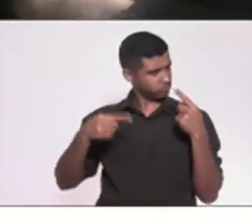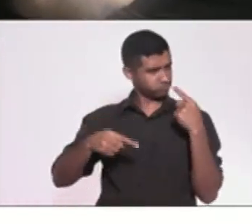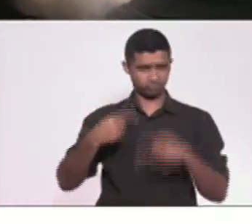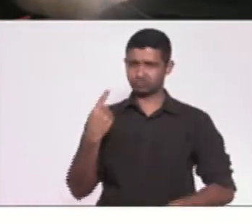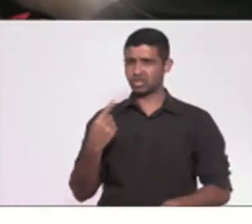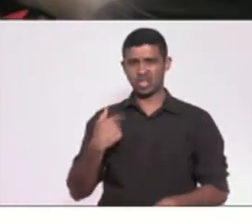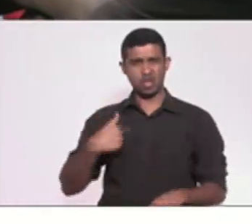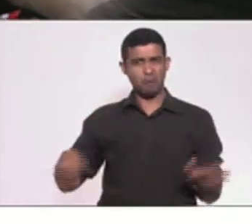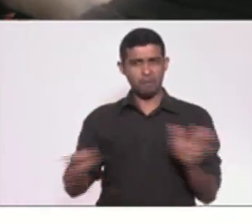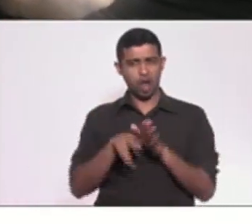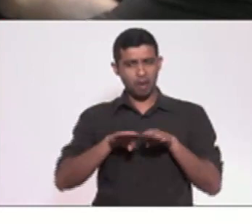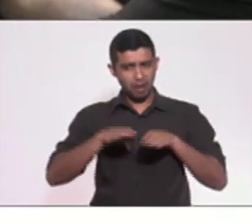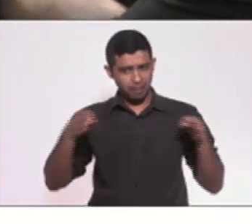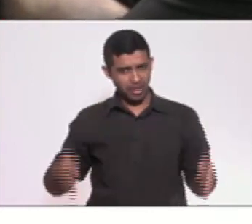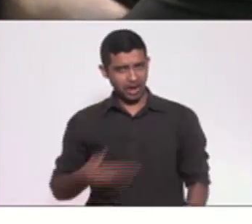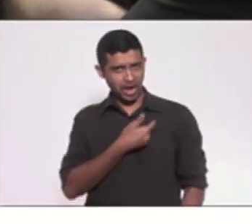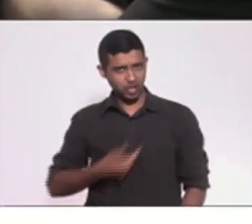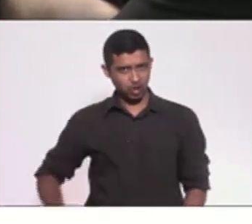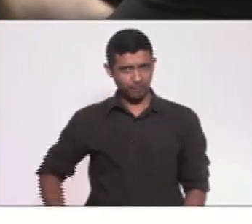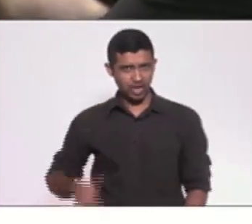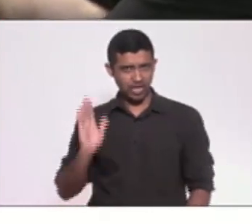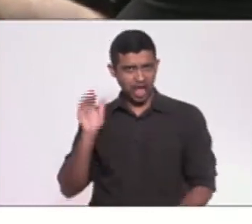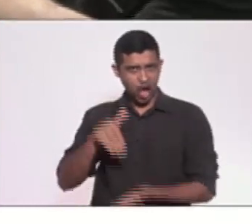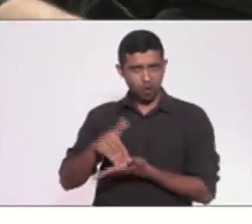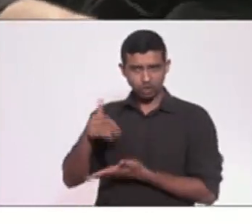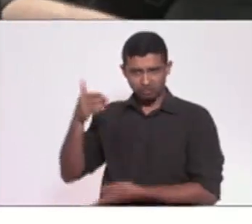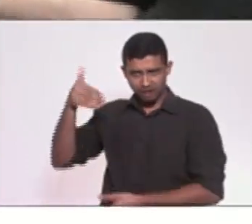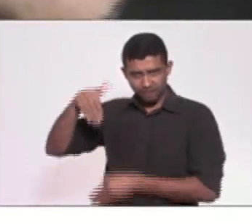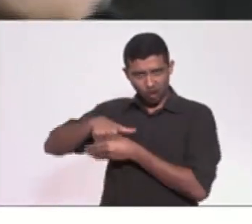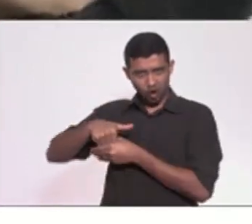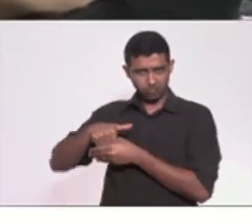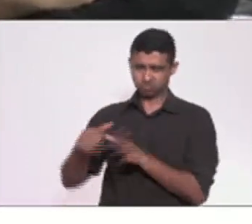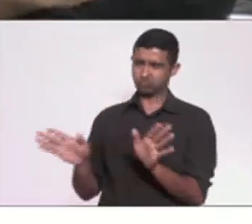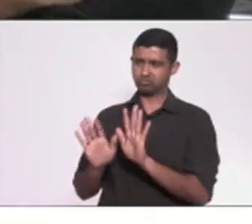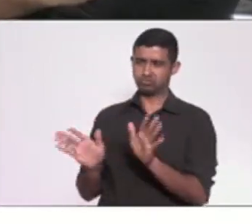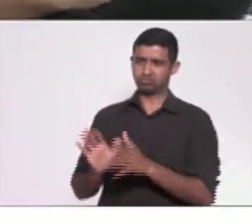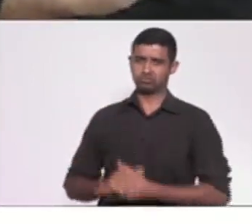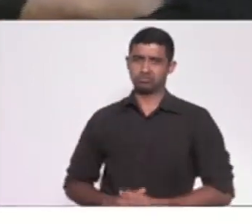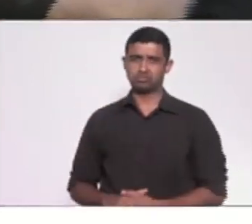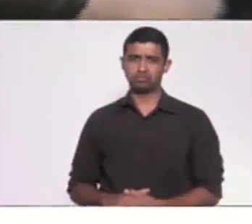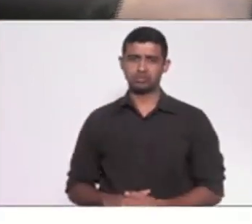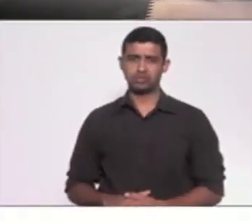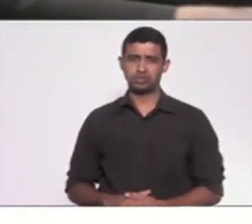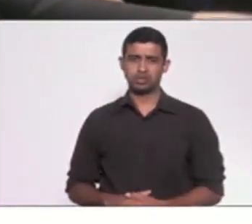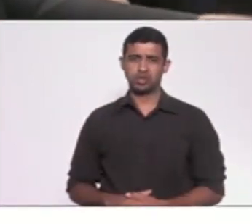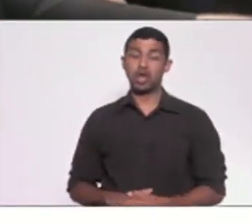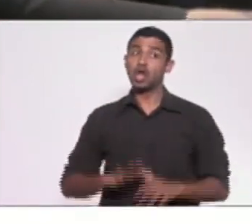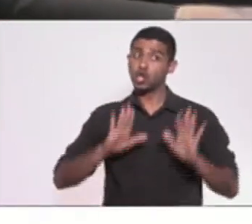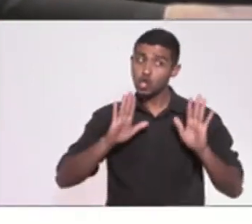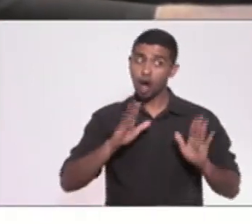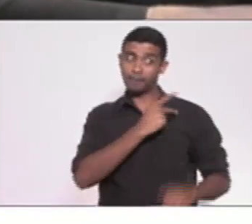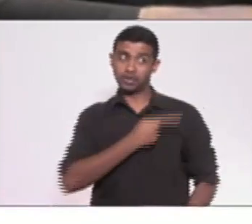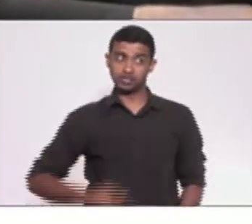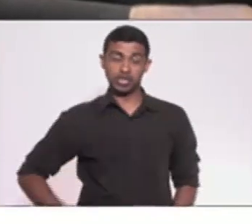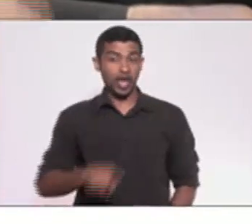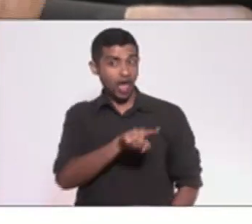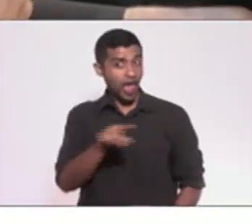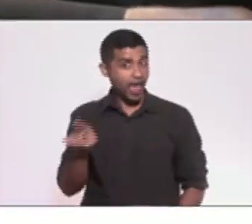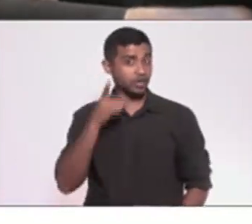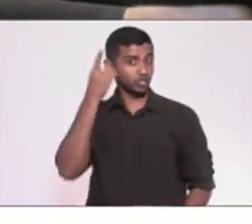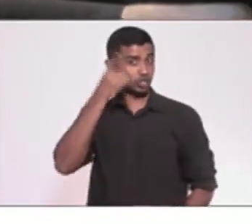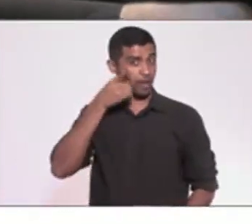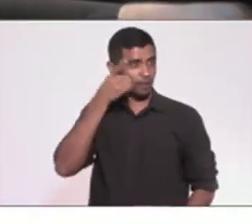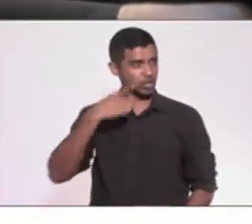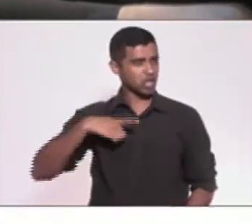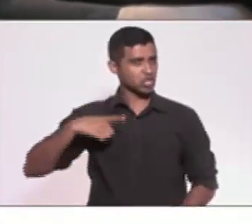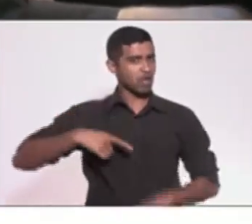bancada do governo na última legislatura e ainda tive nesses deputados, senhor presidente, a disputa